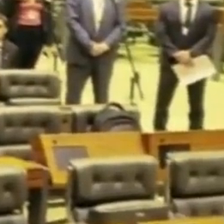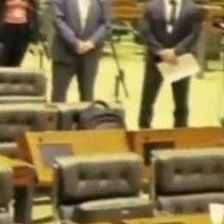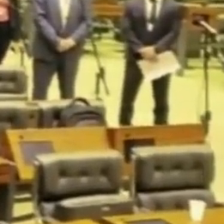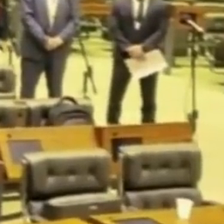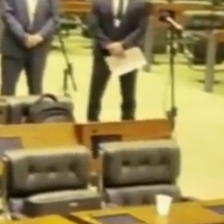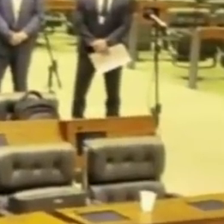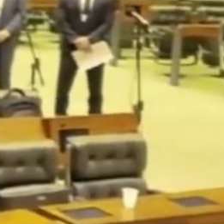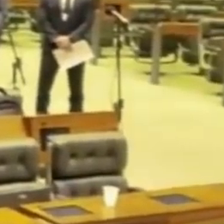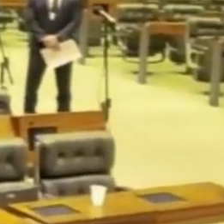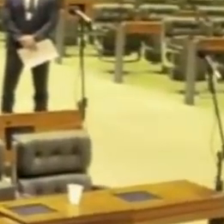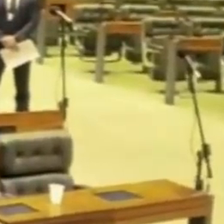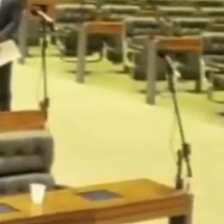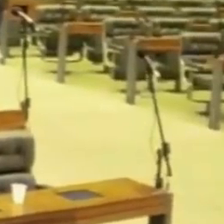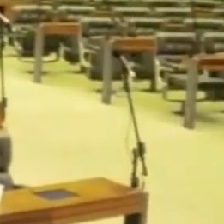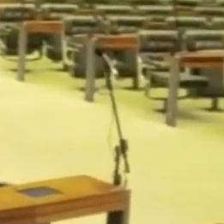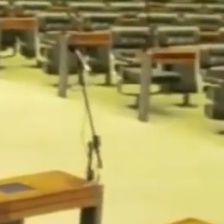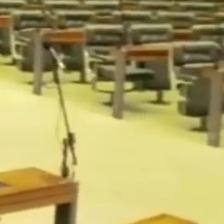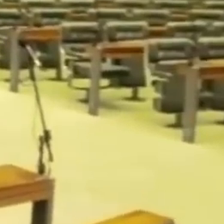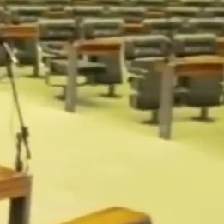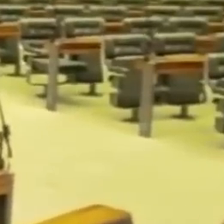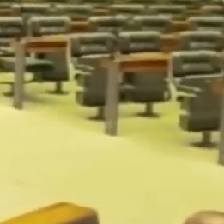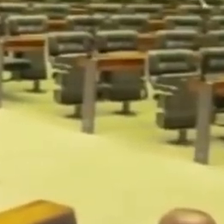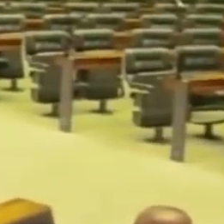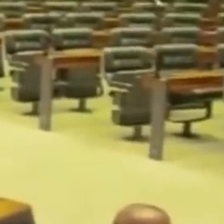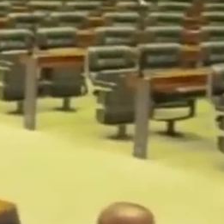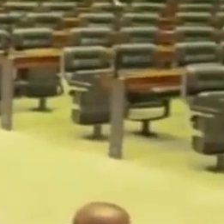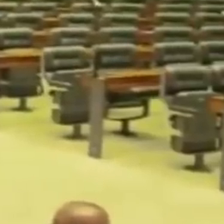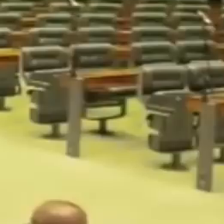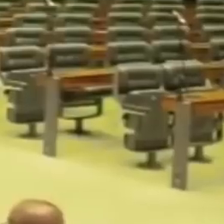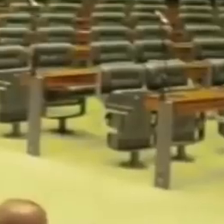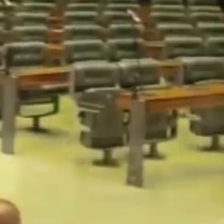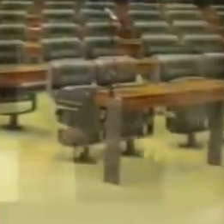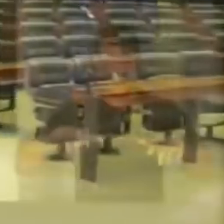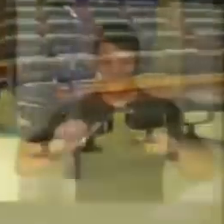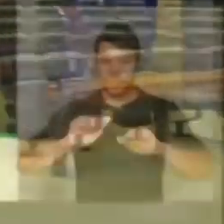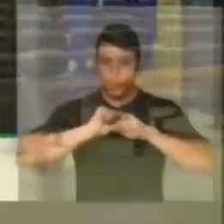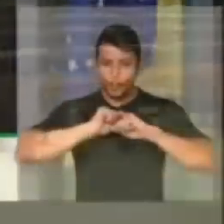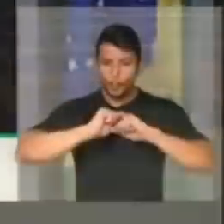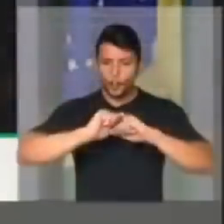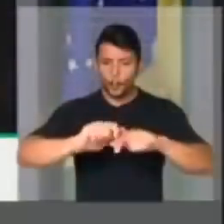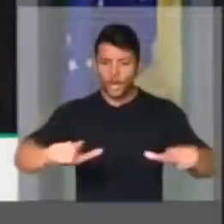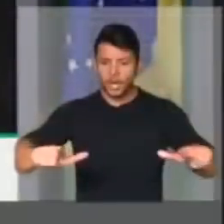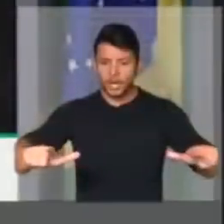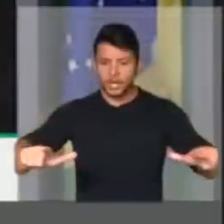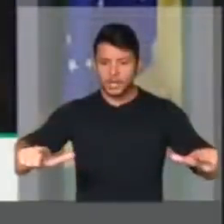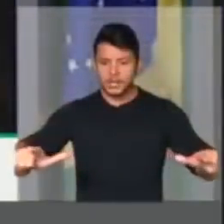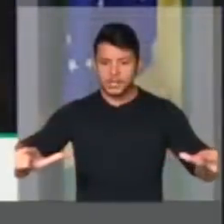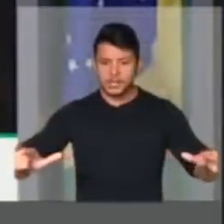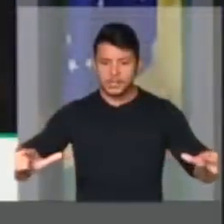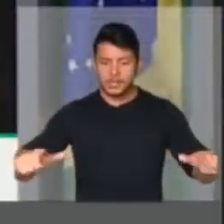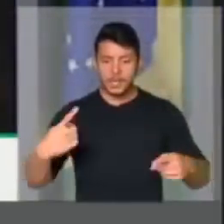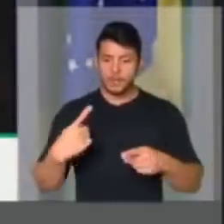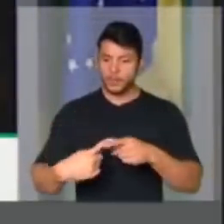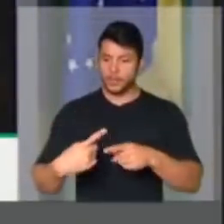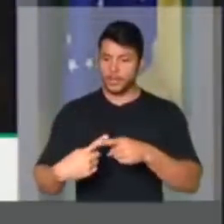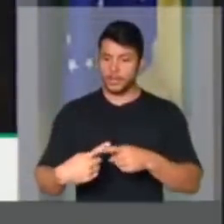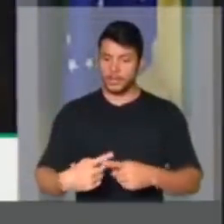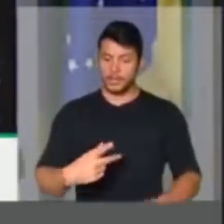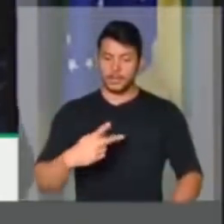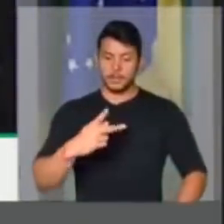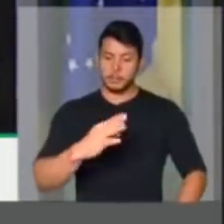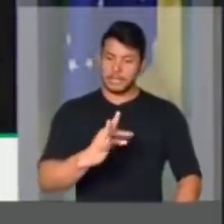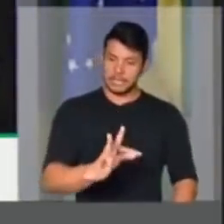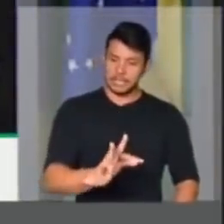das 6 horas e 5 minutos, está praticamente vazio. Porque o PT,